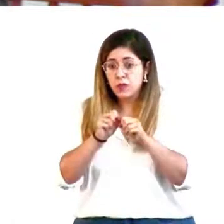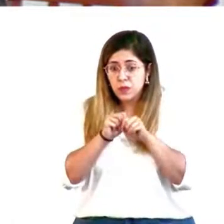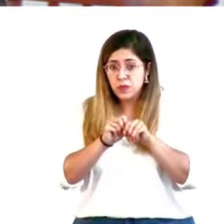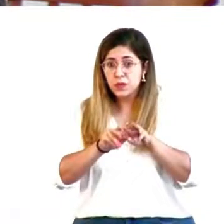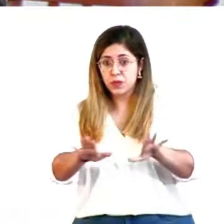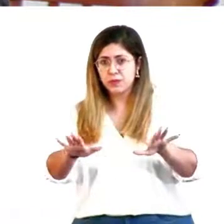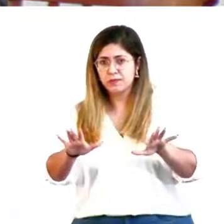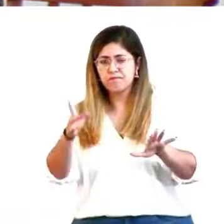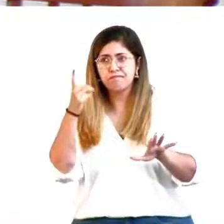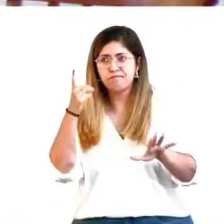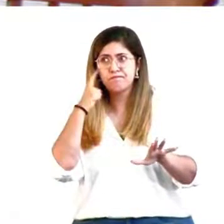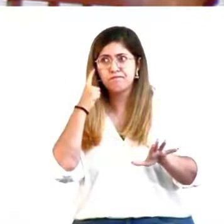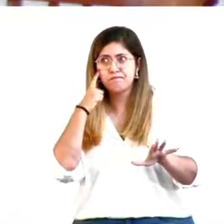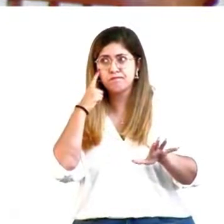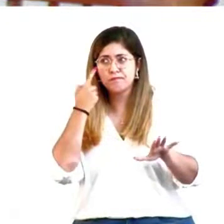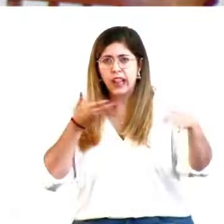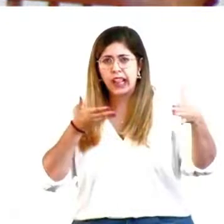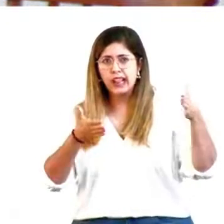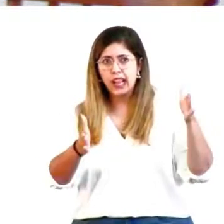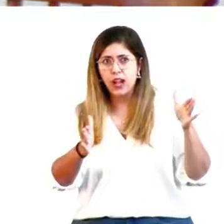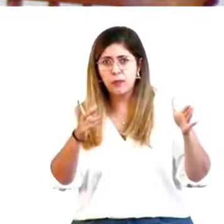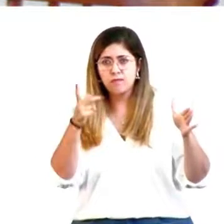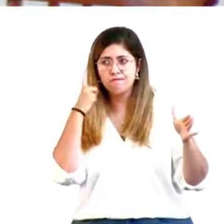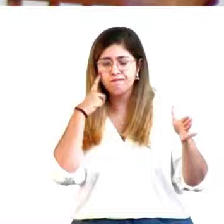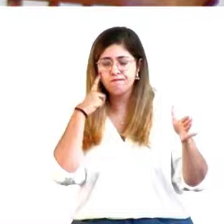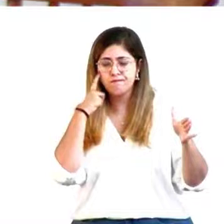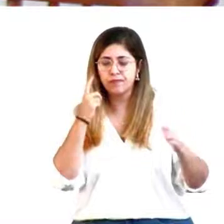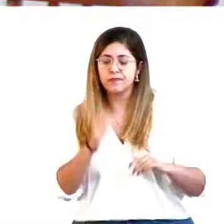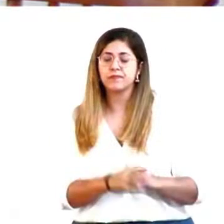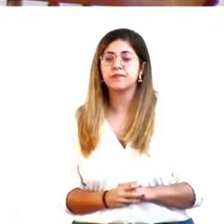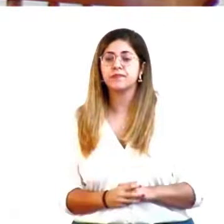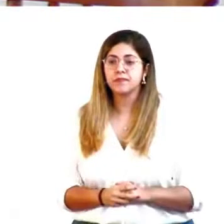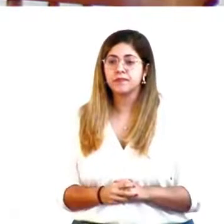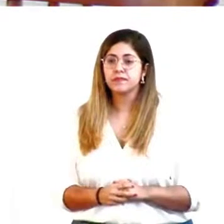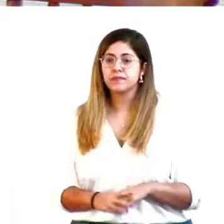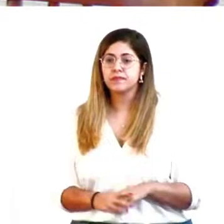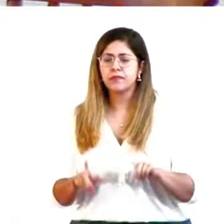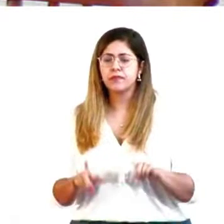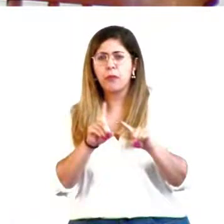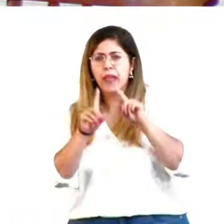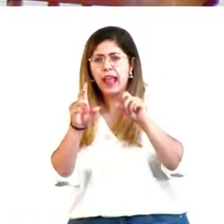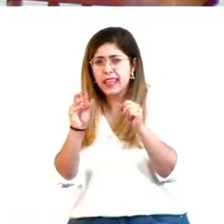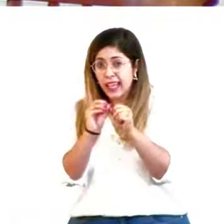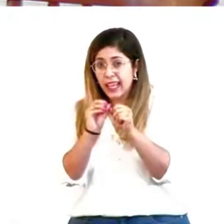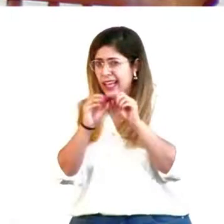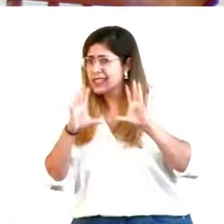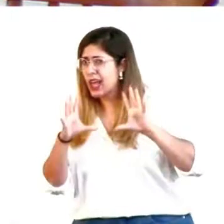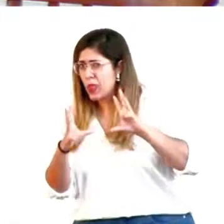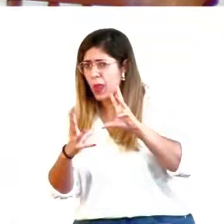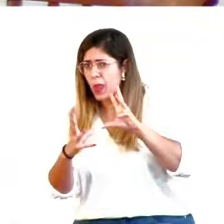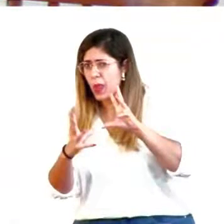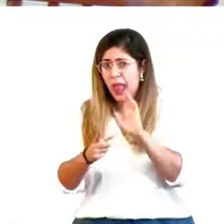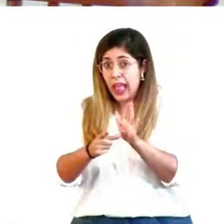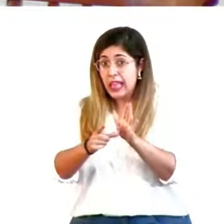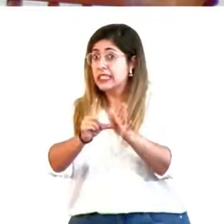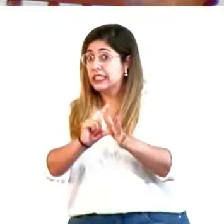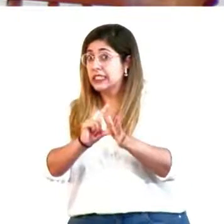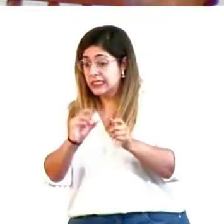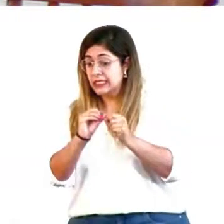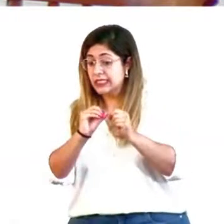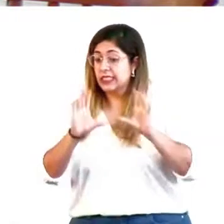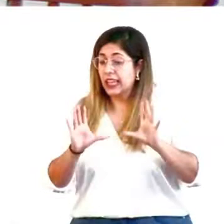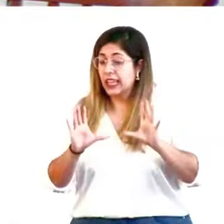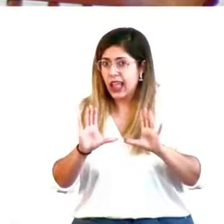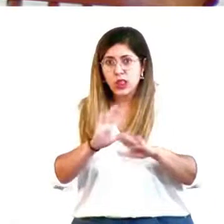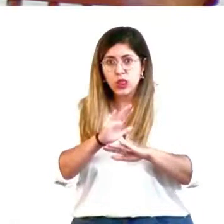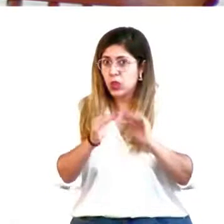salão. Mas preste atenção. Lá na criação, antes de Deus criar